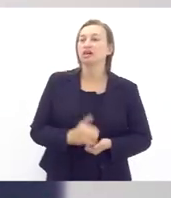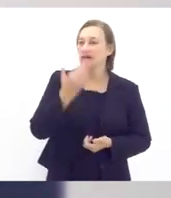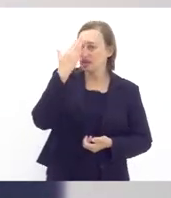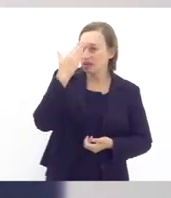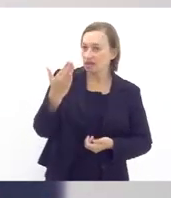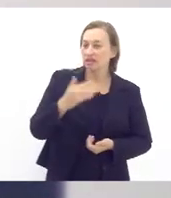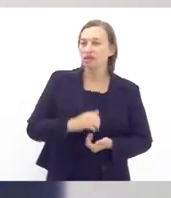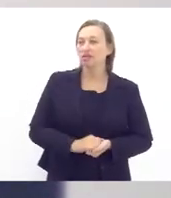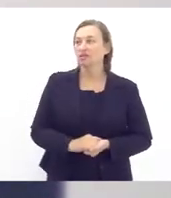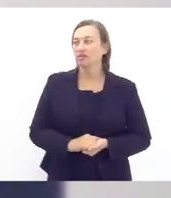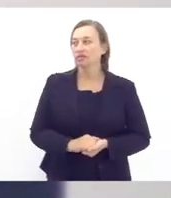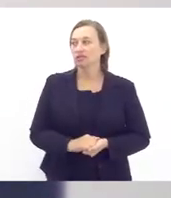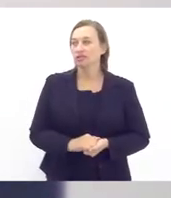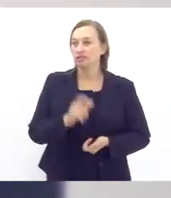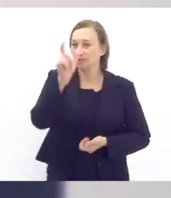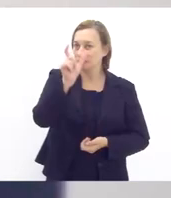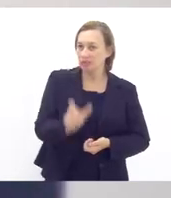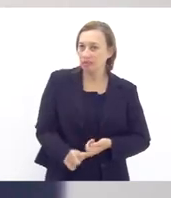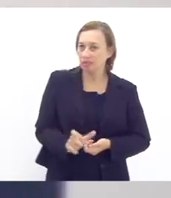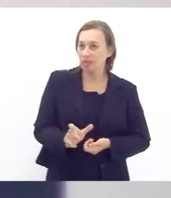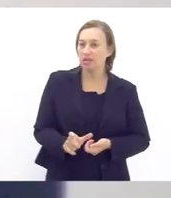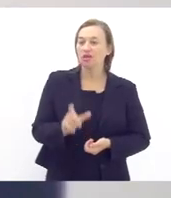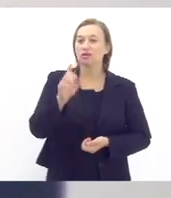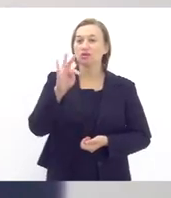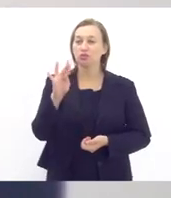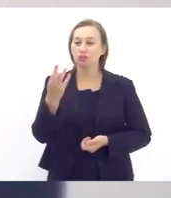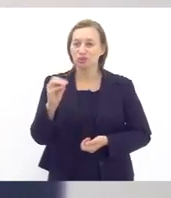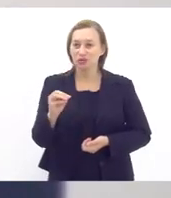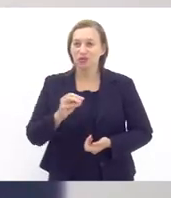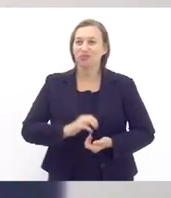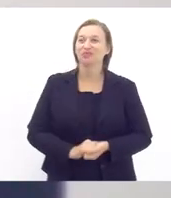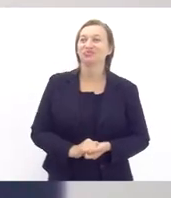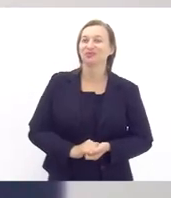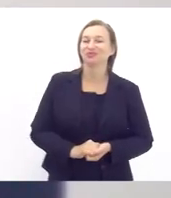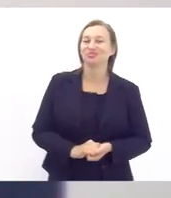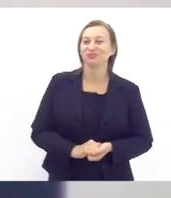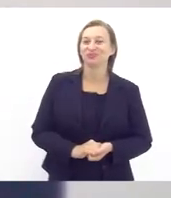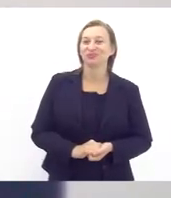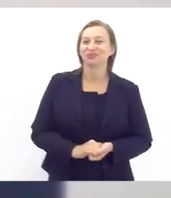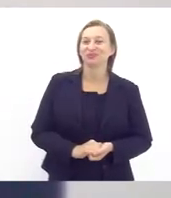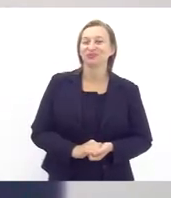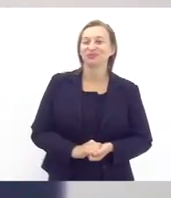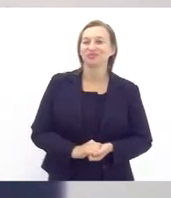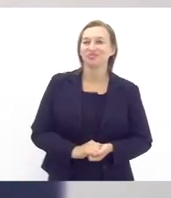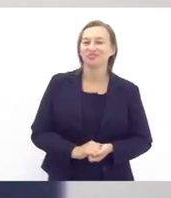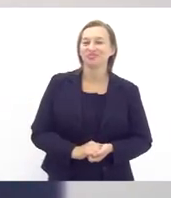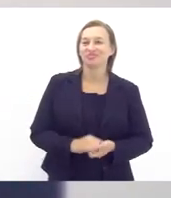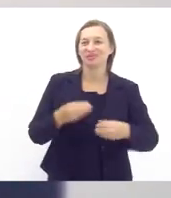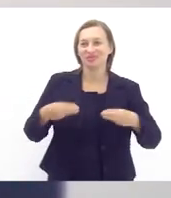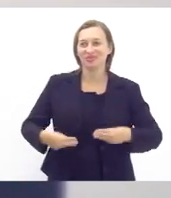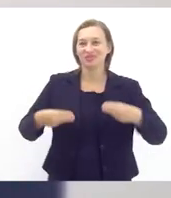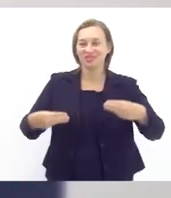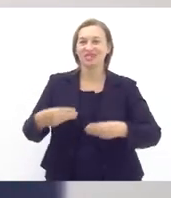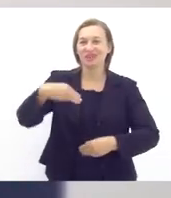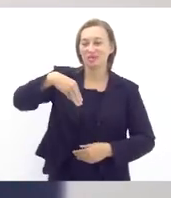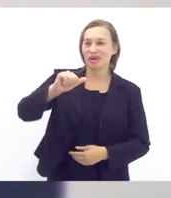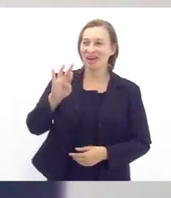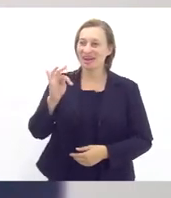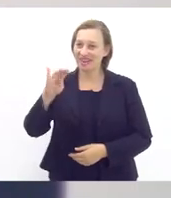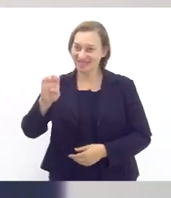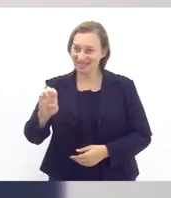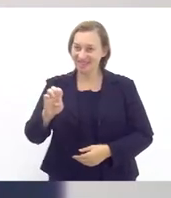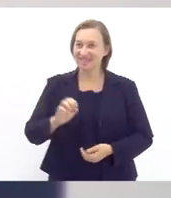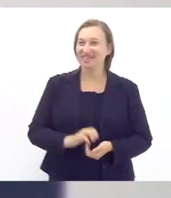Agradecer na pessoa do Binho né a nossa ministra Margarete Menezes